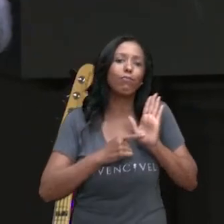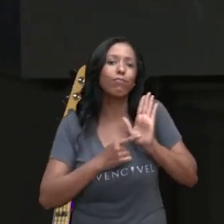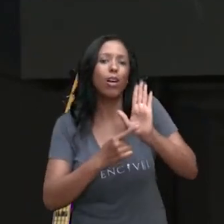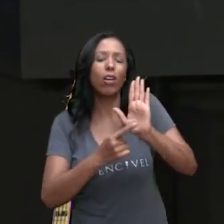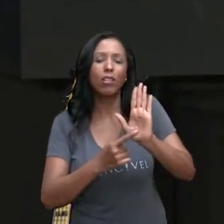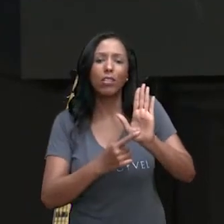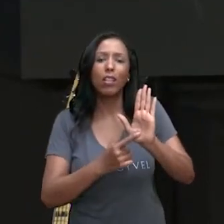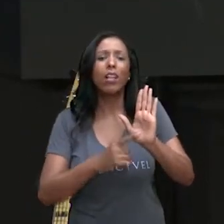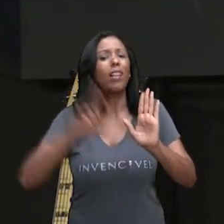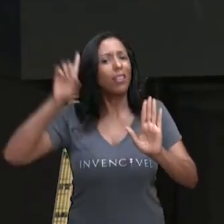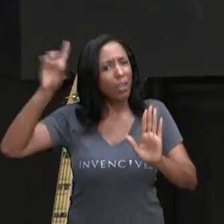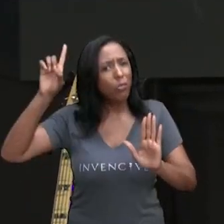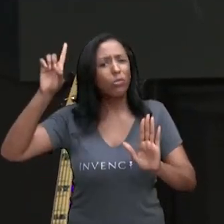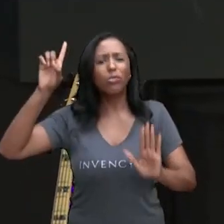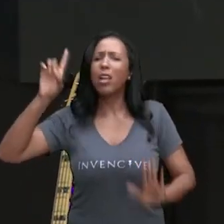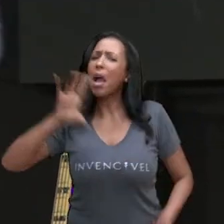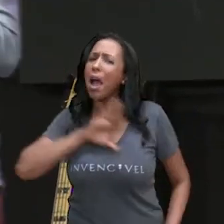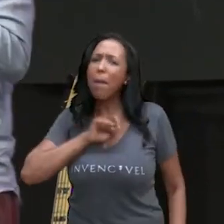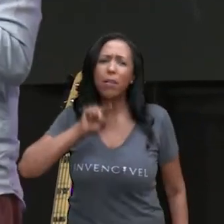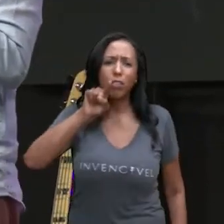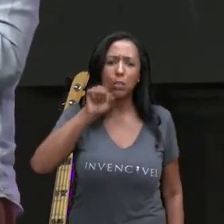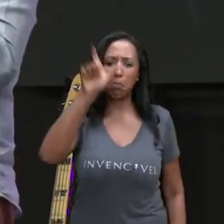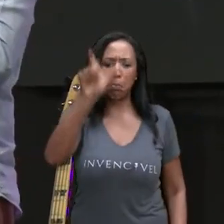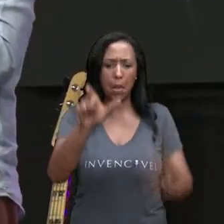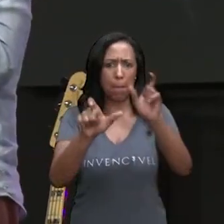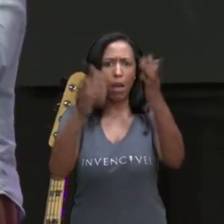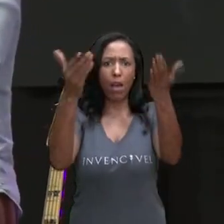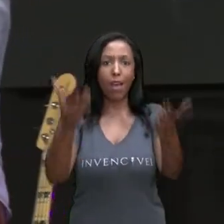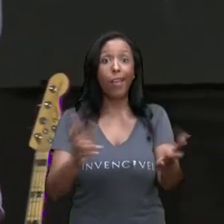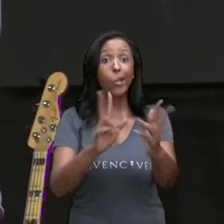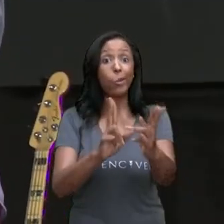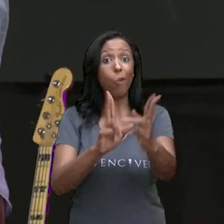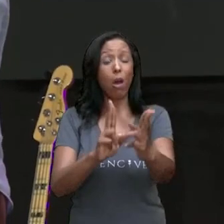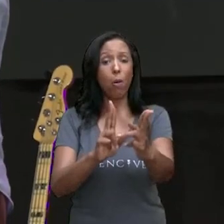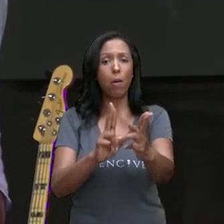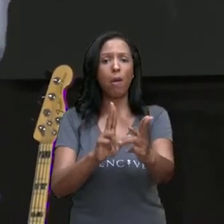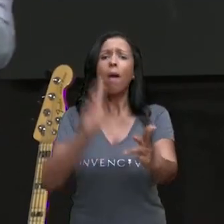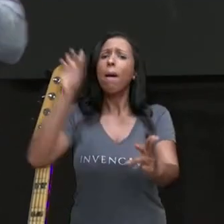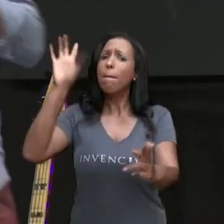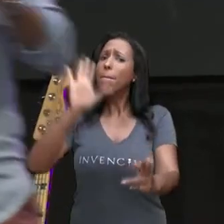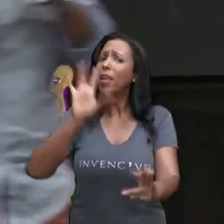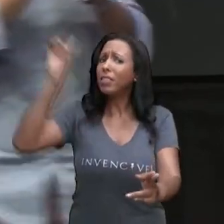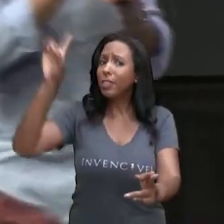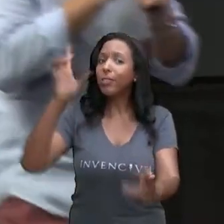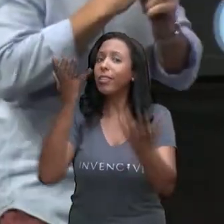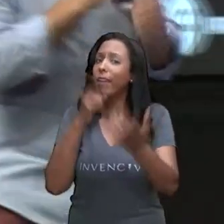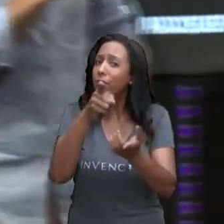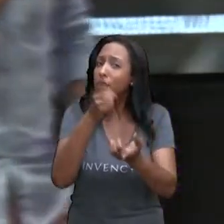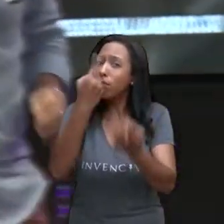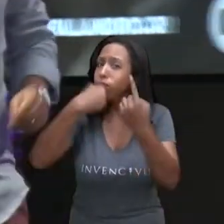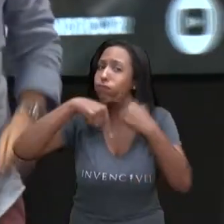Deus nos ama como somos, mas não nos deixa como estamos. Algumas pessoas falam assim: